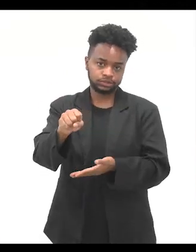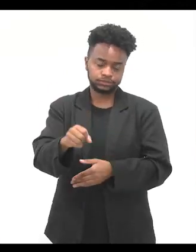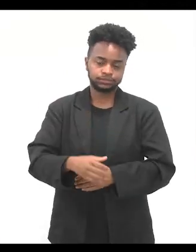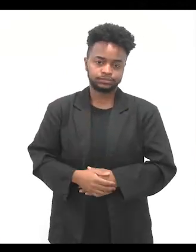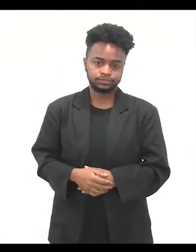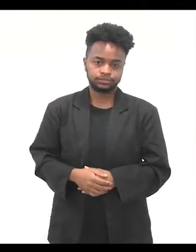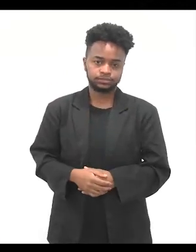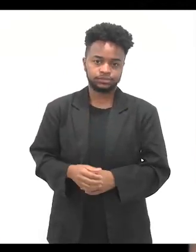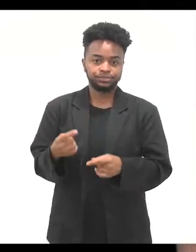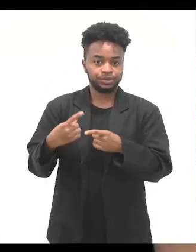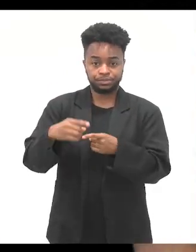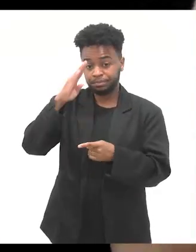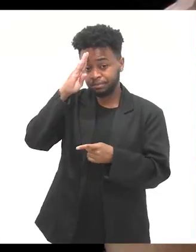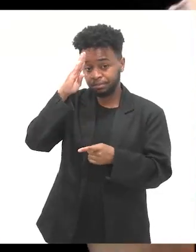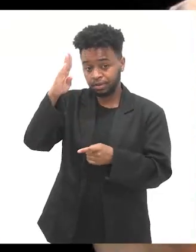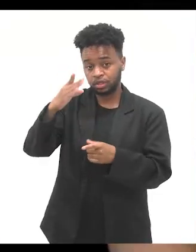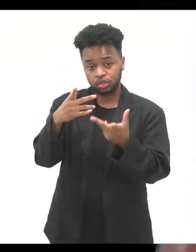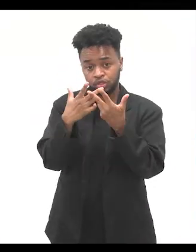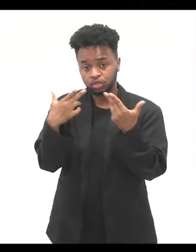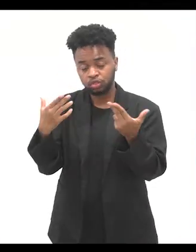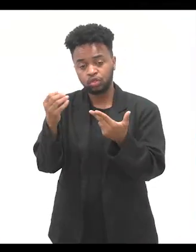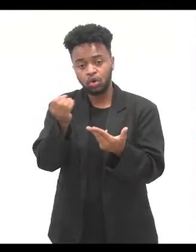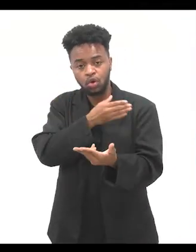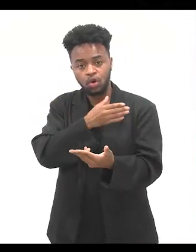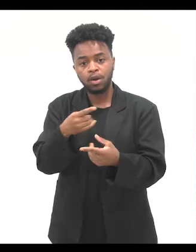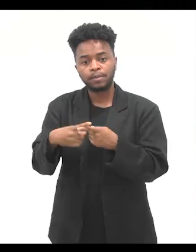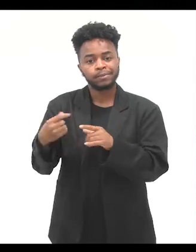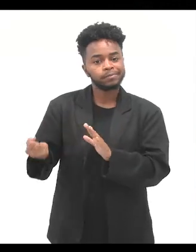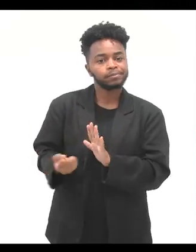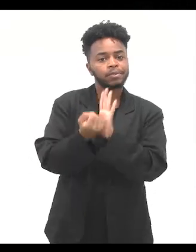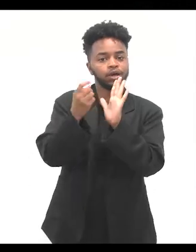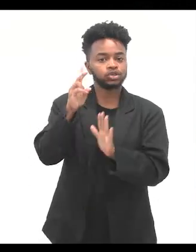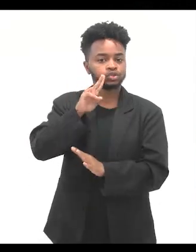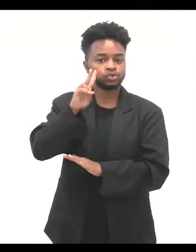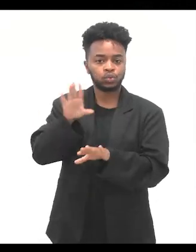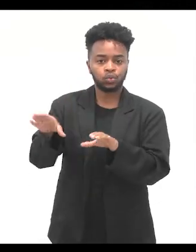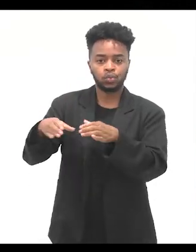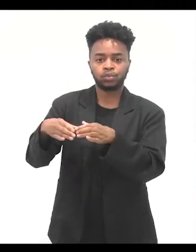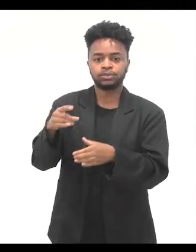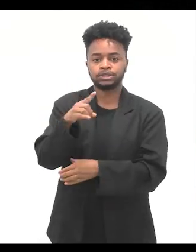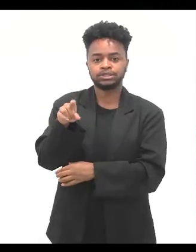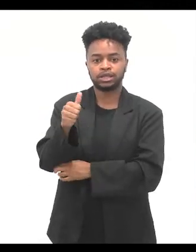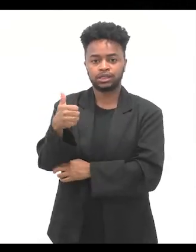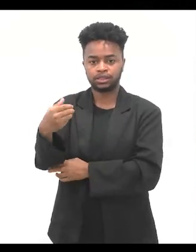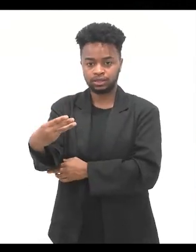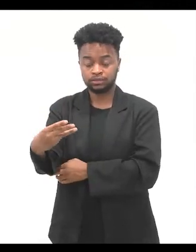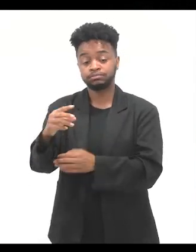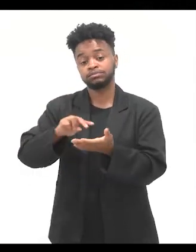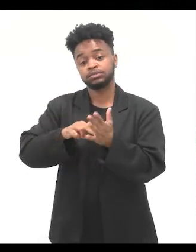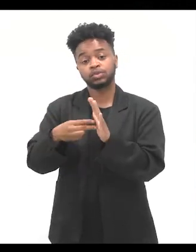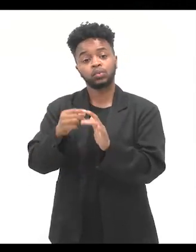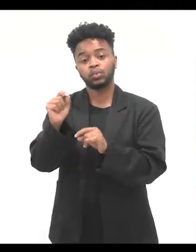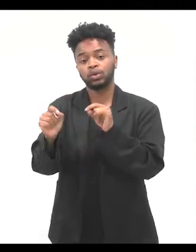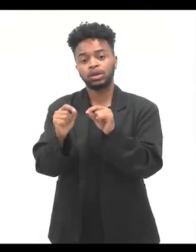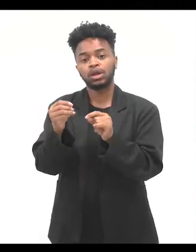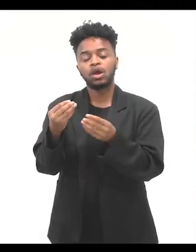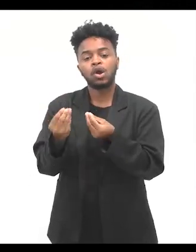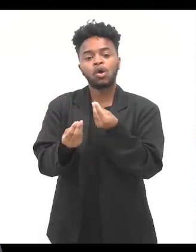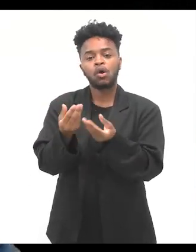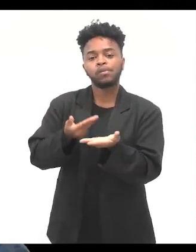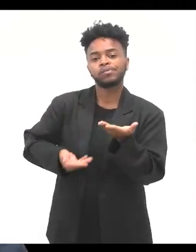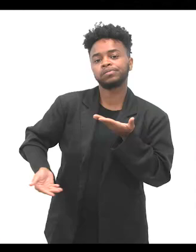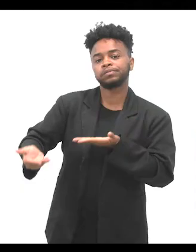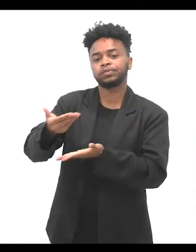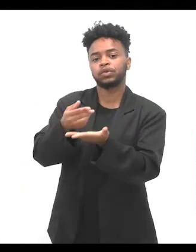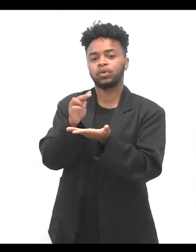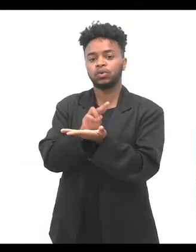prioritária, né? Que é um livro que fica na história da colônia Z13, isso quer dizer um envolvimento com as universidades,